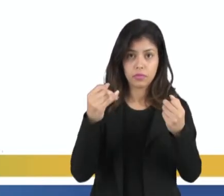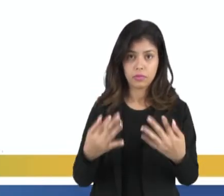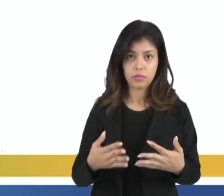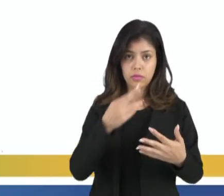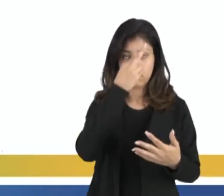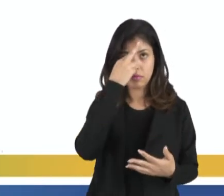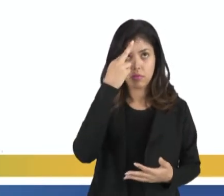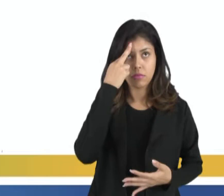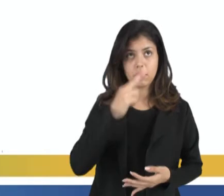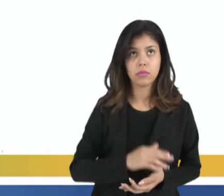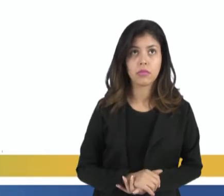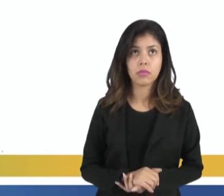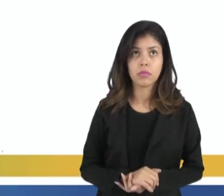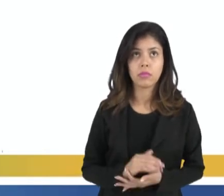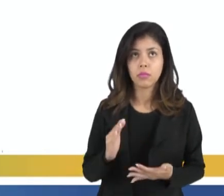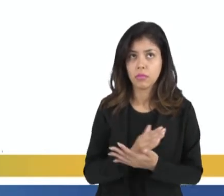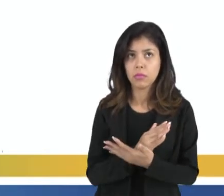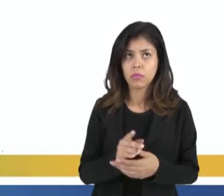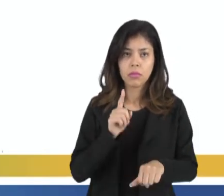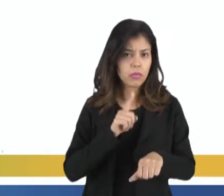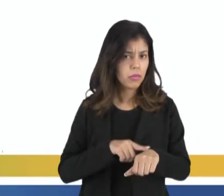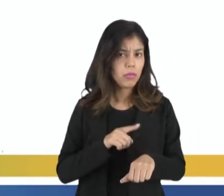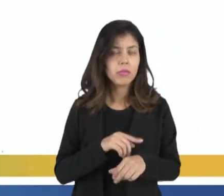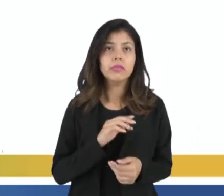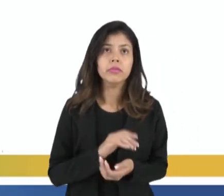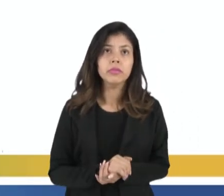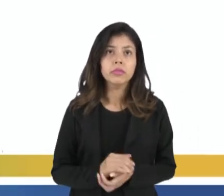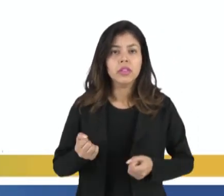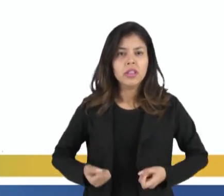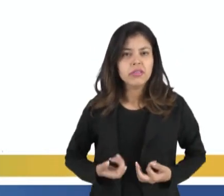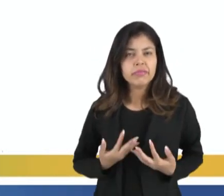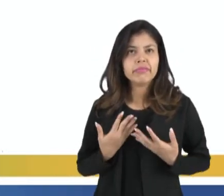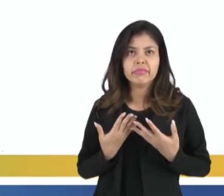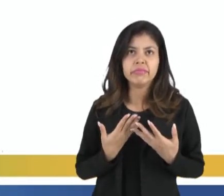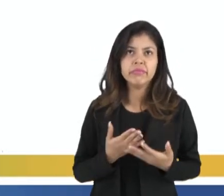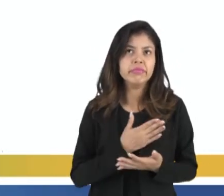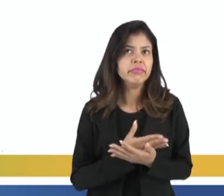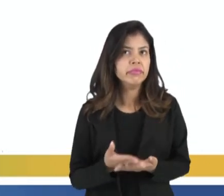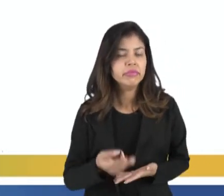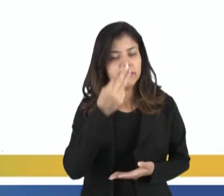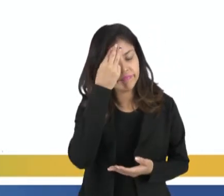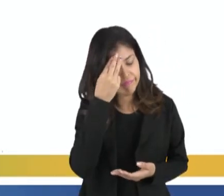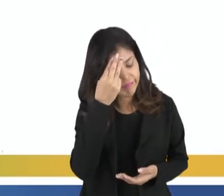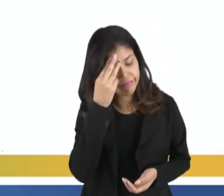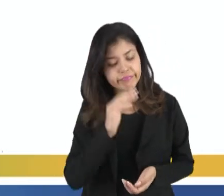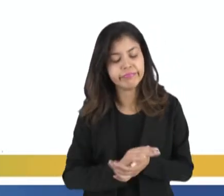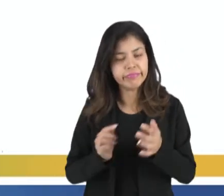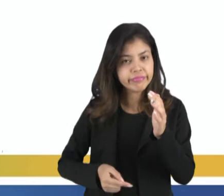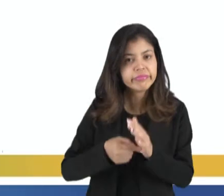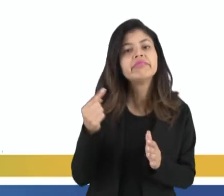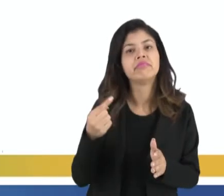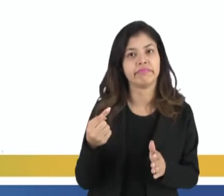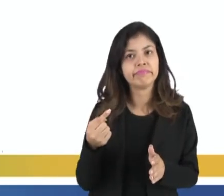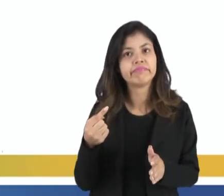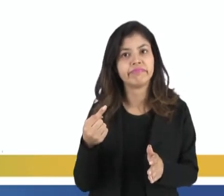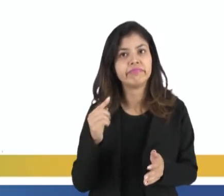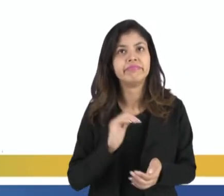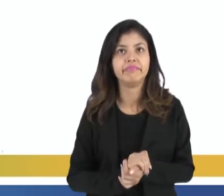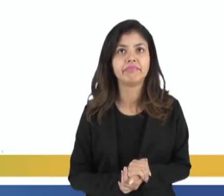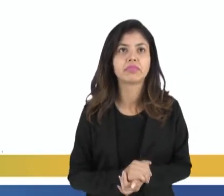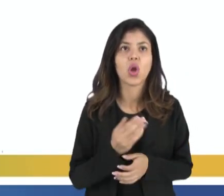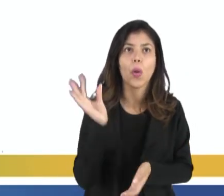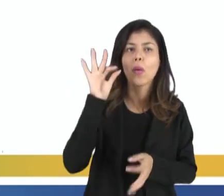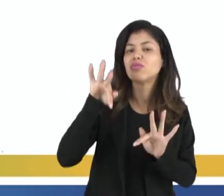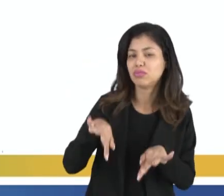ali a sua história. Há algum tempo hesitei se deveria começar estas memórias pelo princípio ou